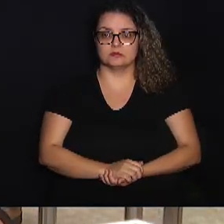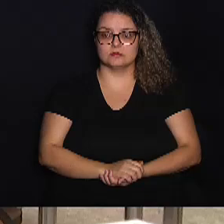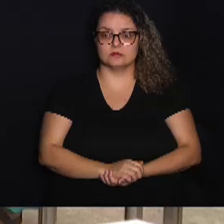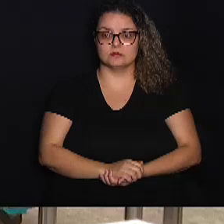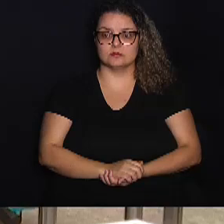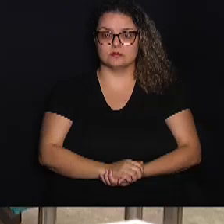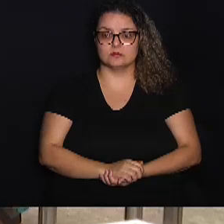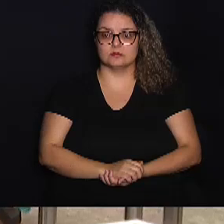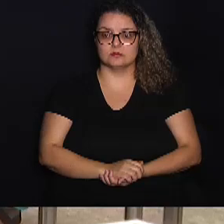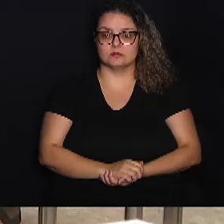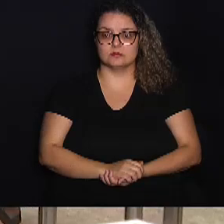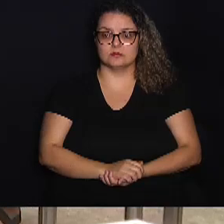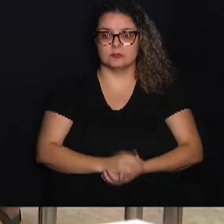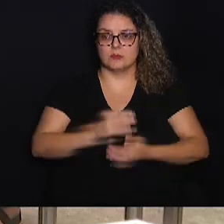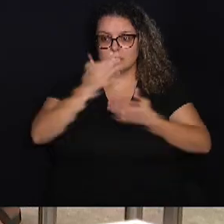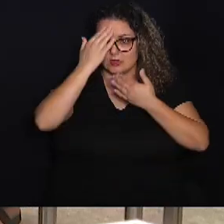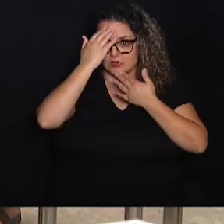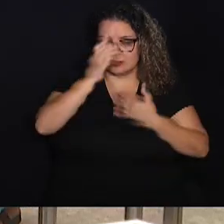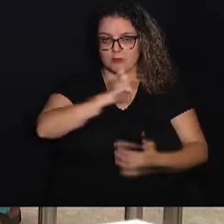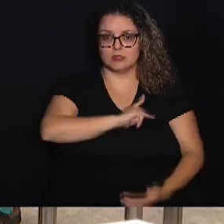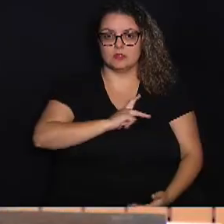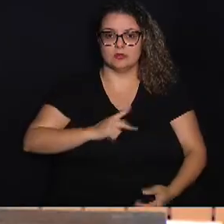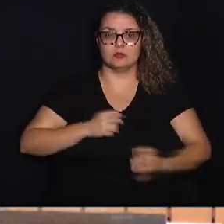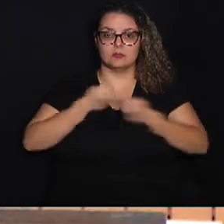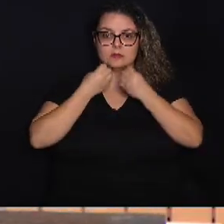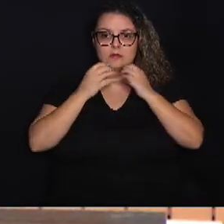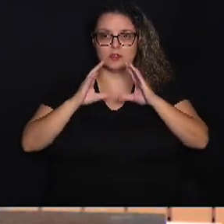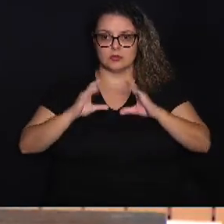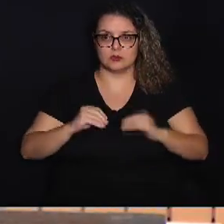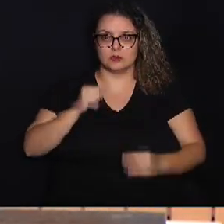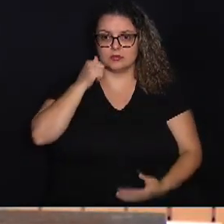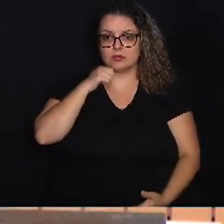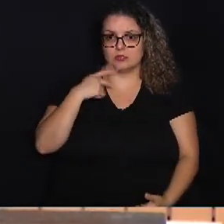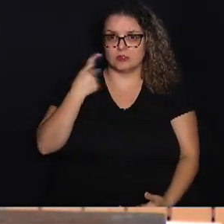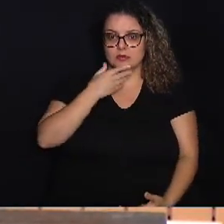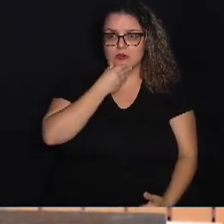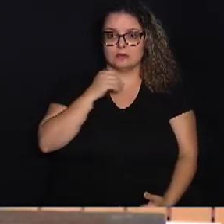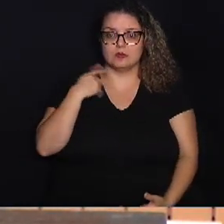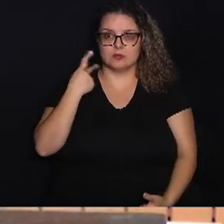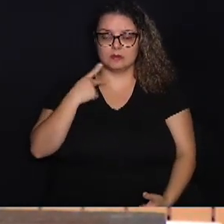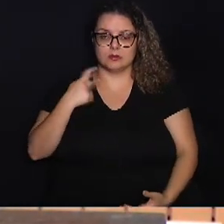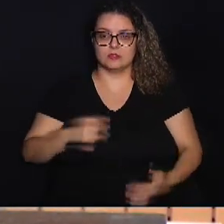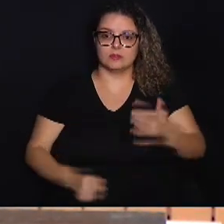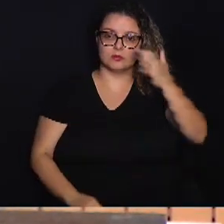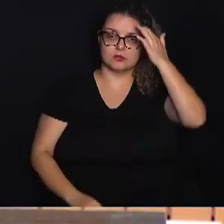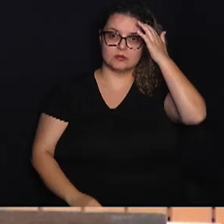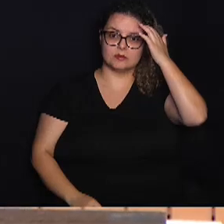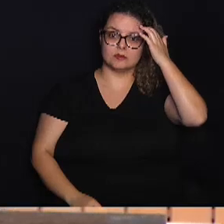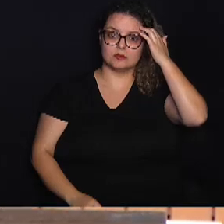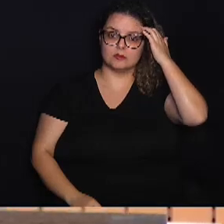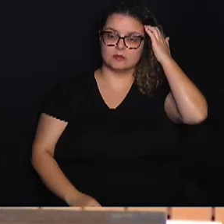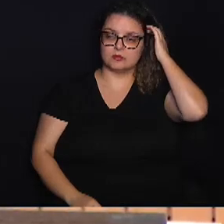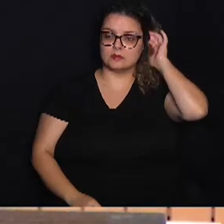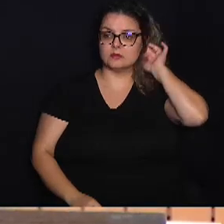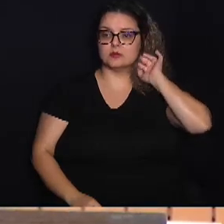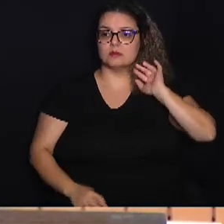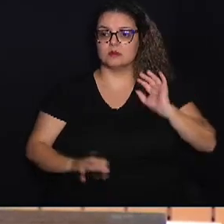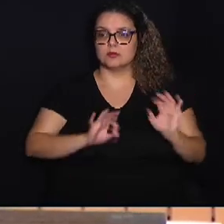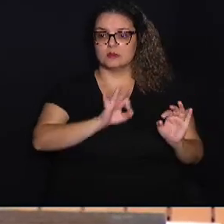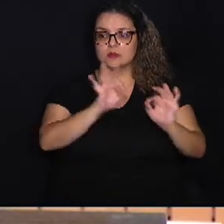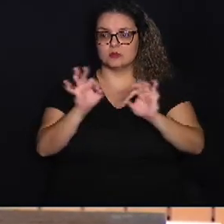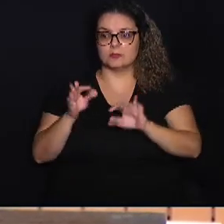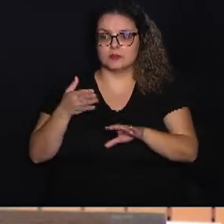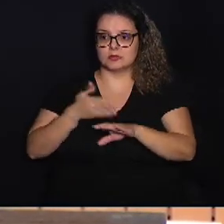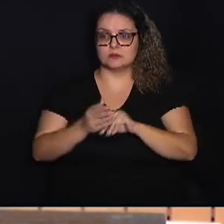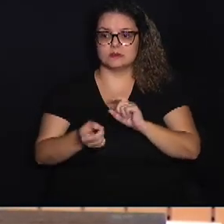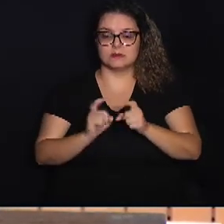minutos Obrigada Presidente Boa noite vereadoras vereadores ao público que participa aqui dessa